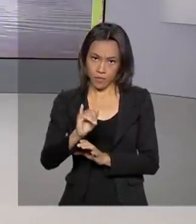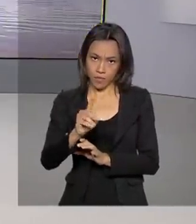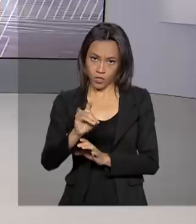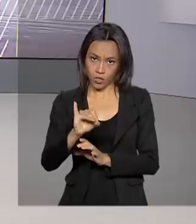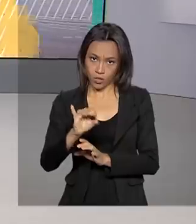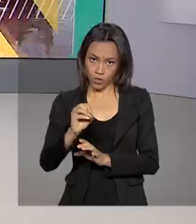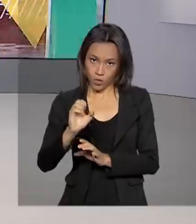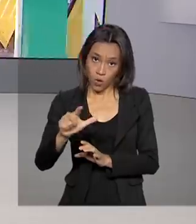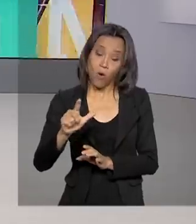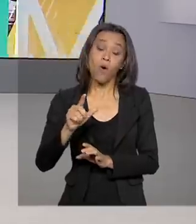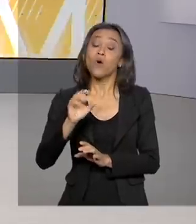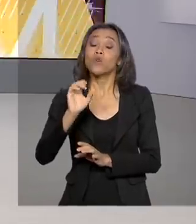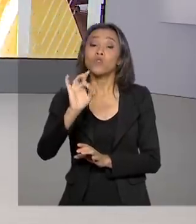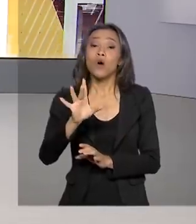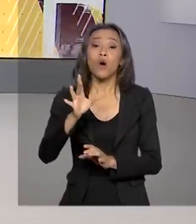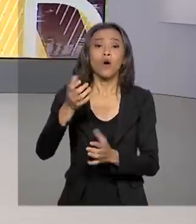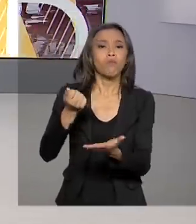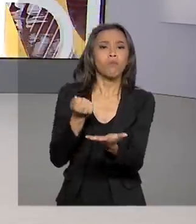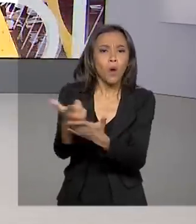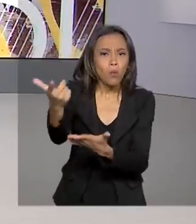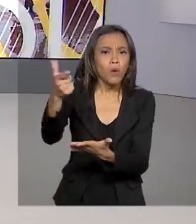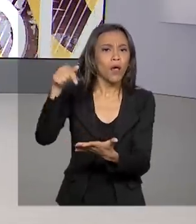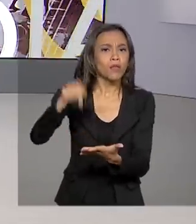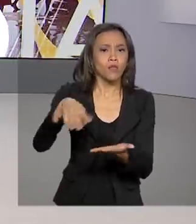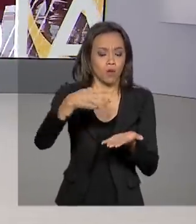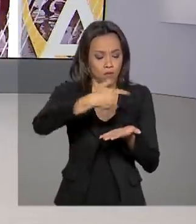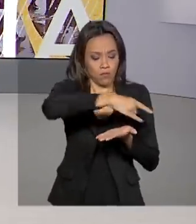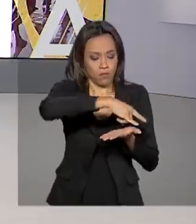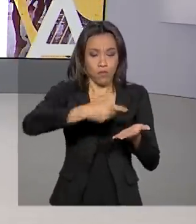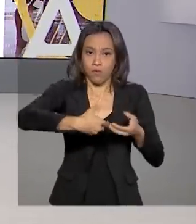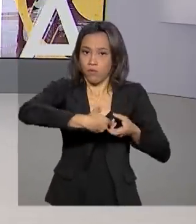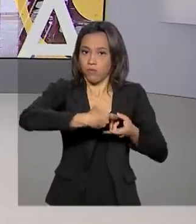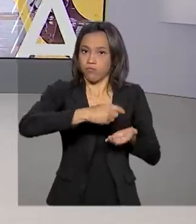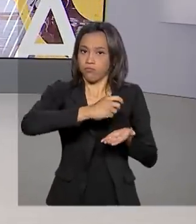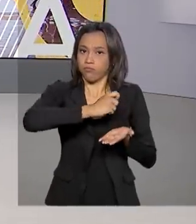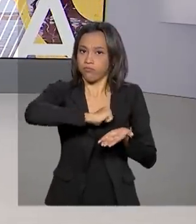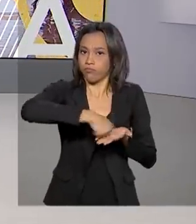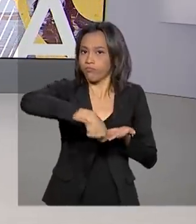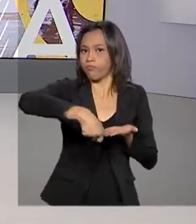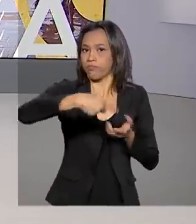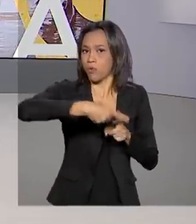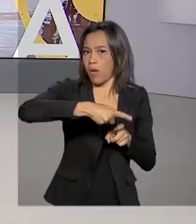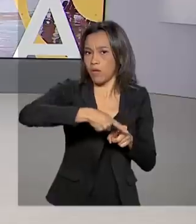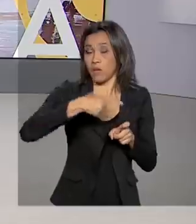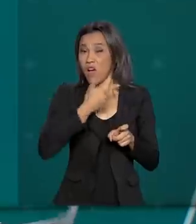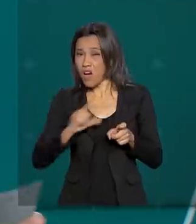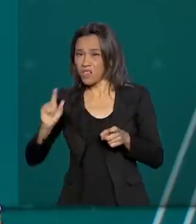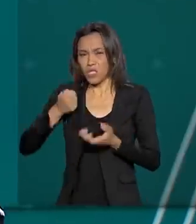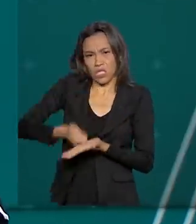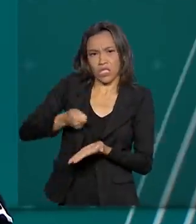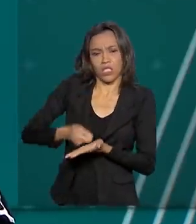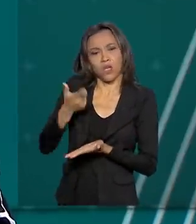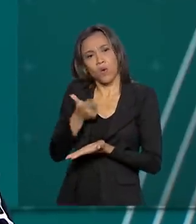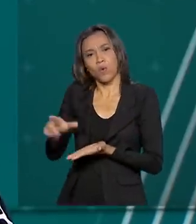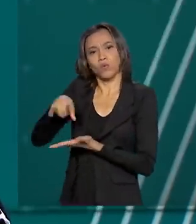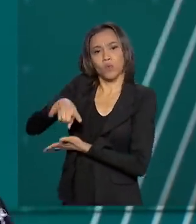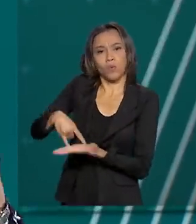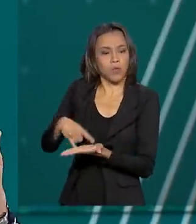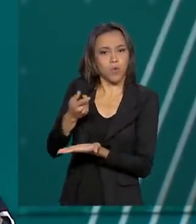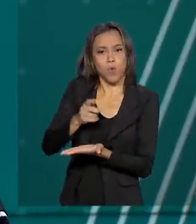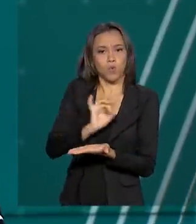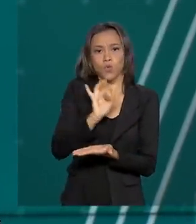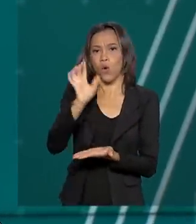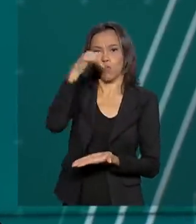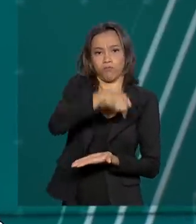será necessário apenas a prescrição médica. Antes, havia a exigência de outros documentos. O objetivo da ação é